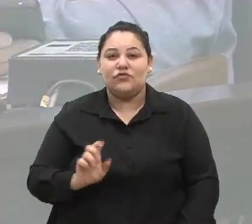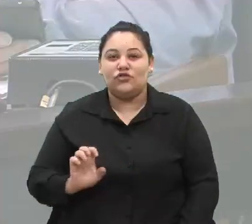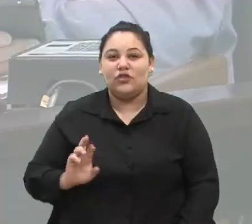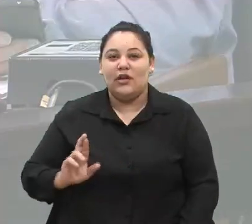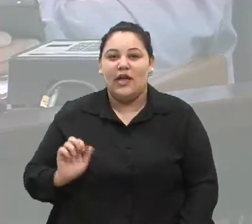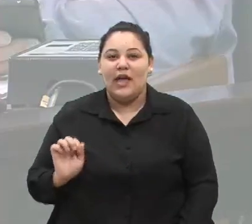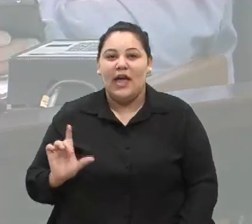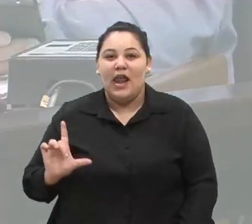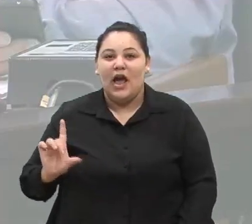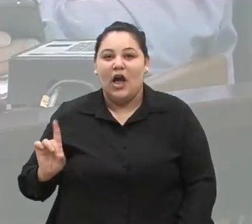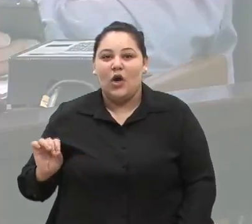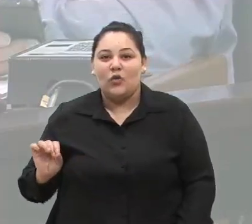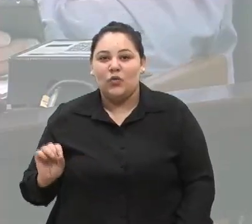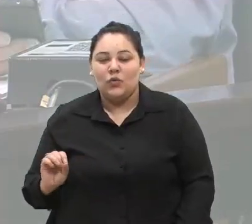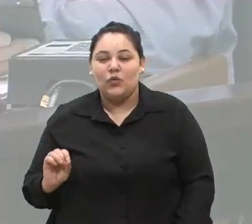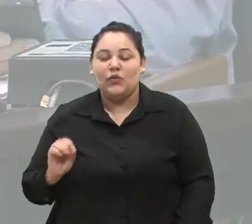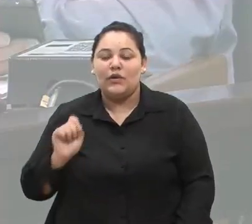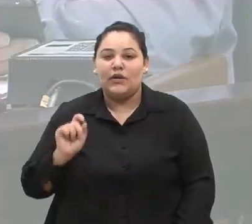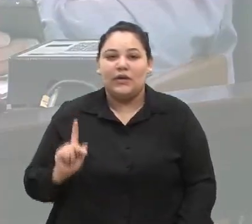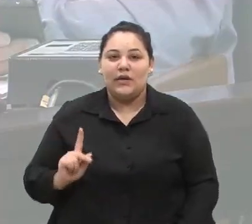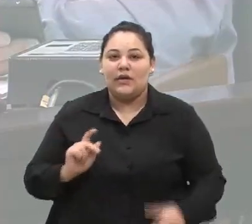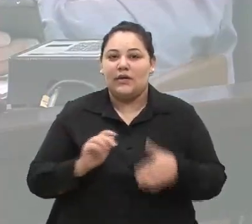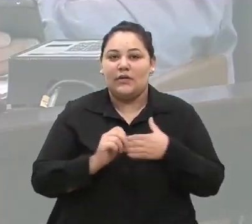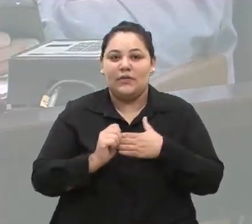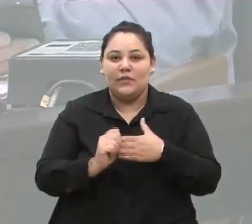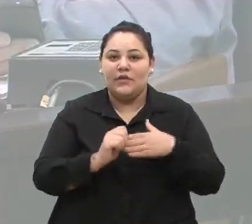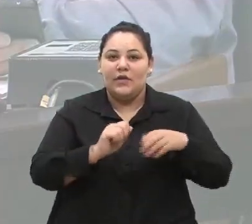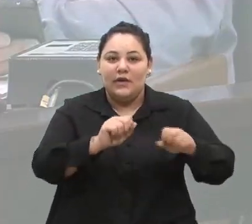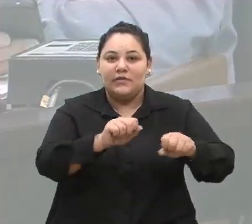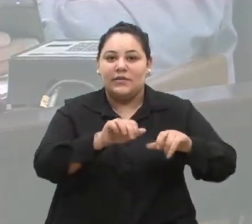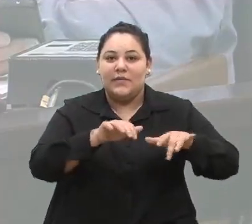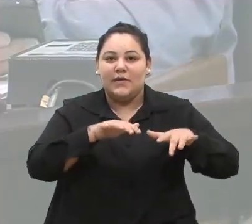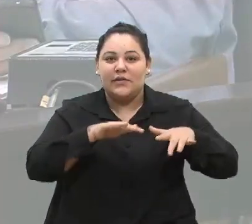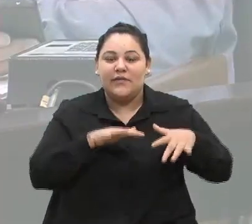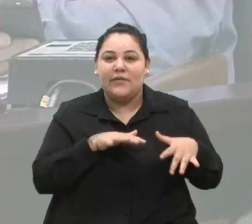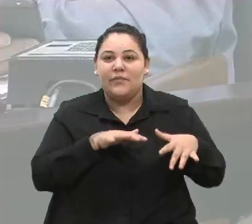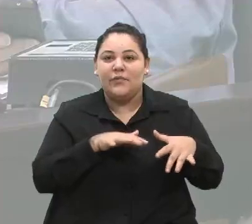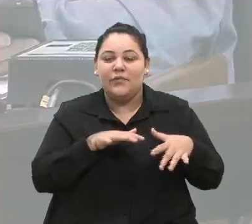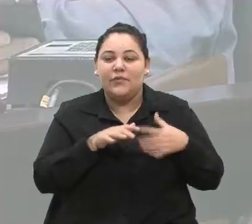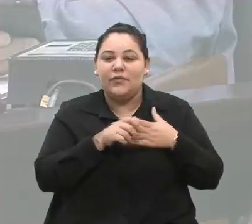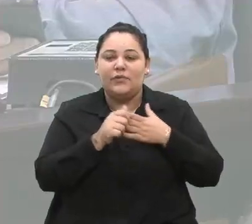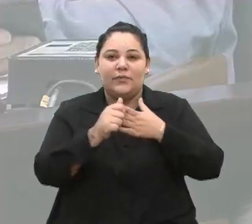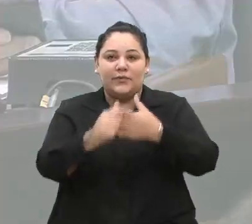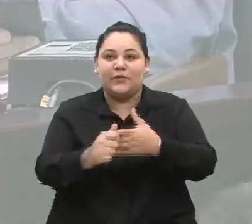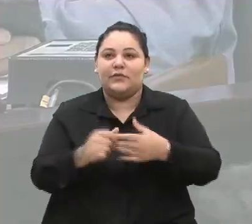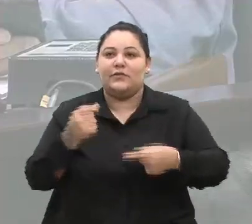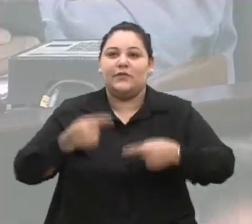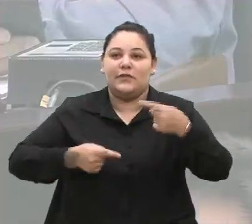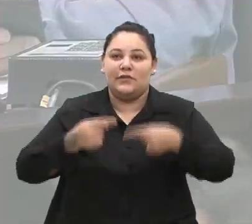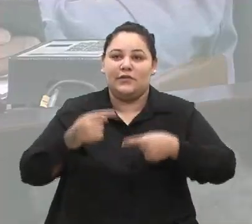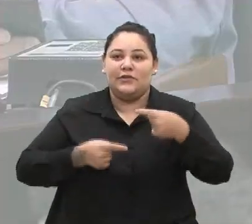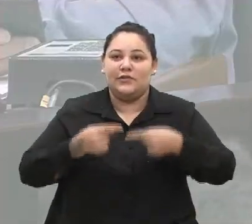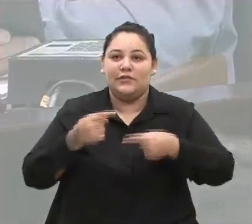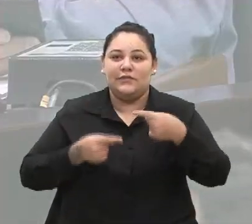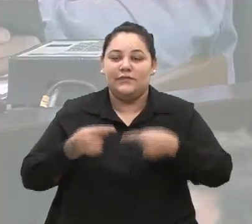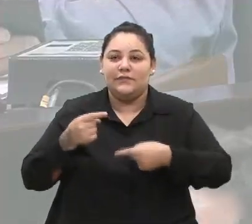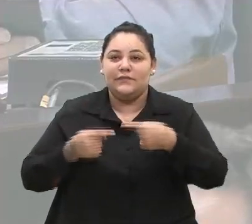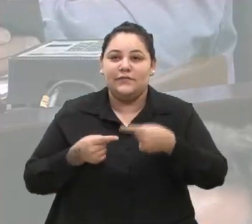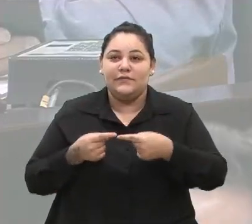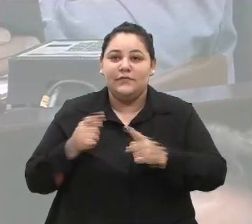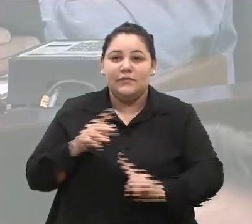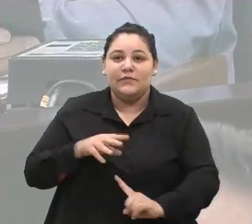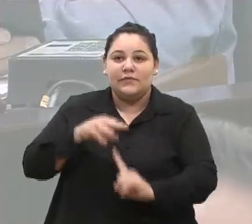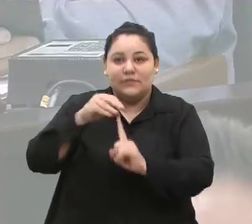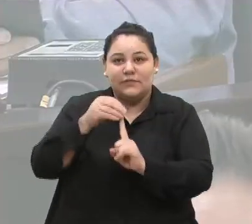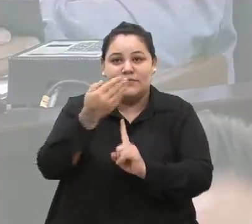nos acompanham também aqui no plenário, para acompanhar as discussões importantes da nossa cidade, principalmente,